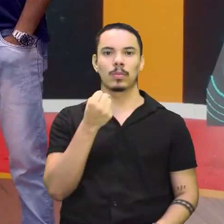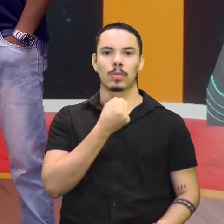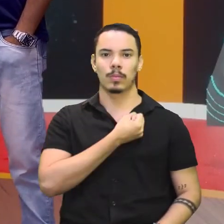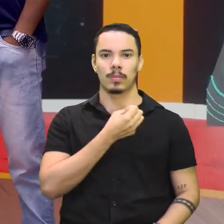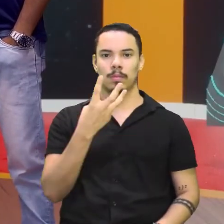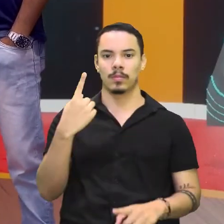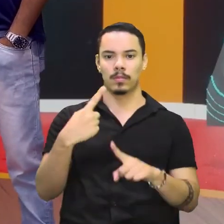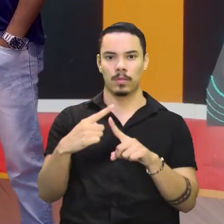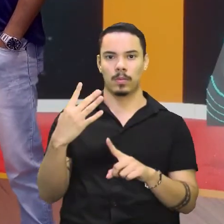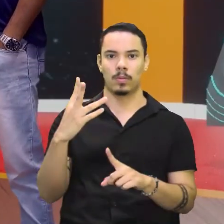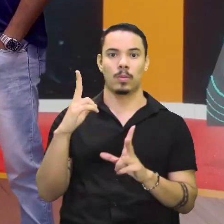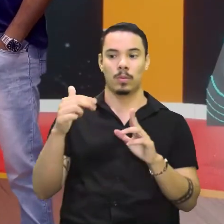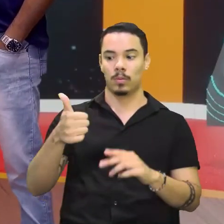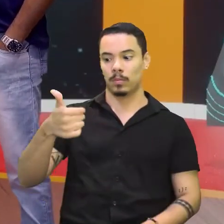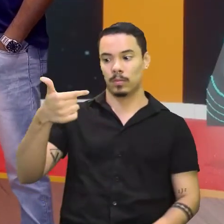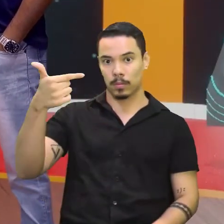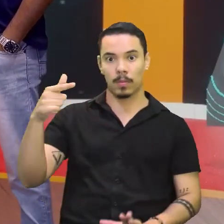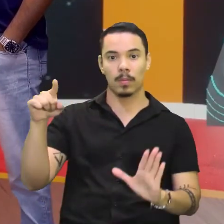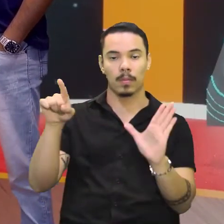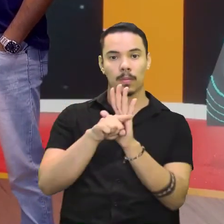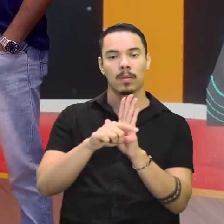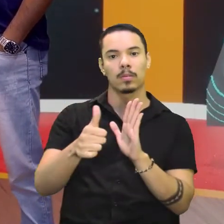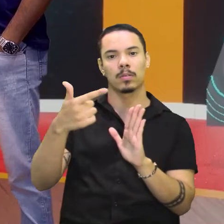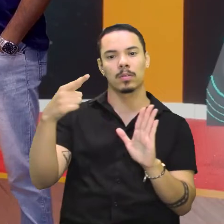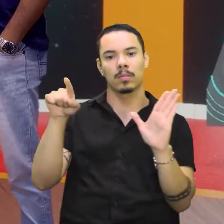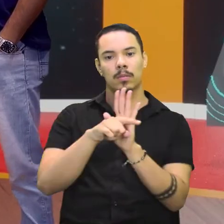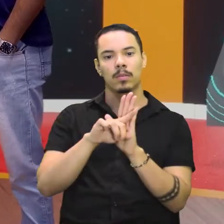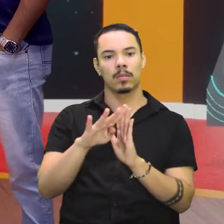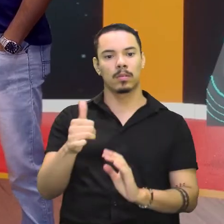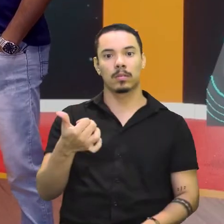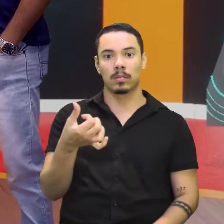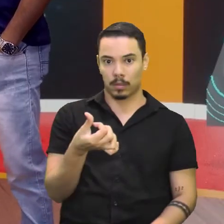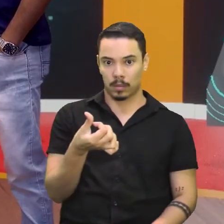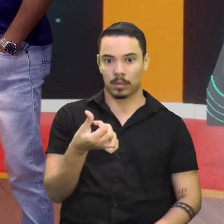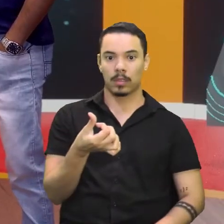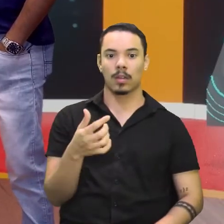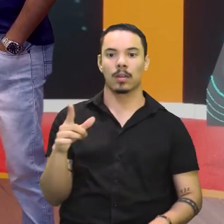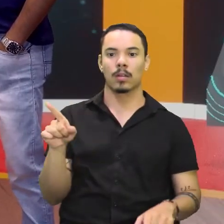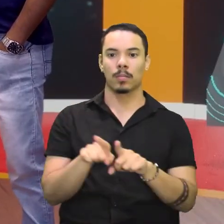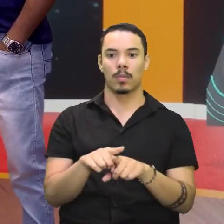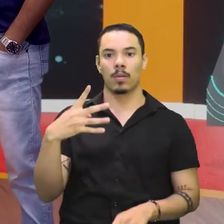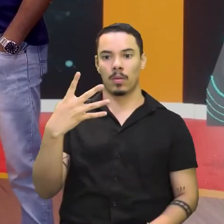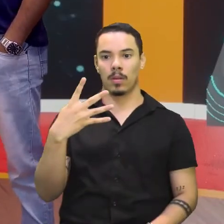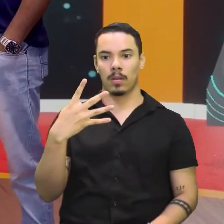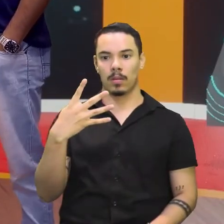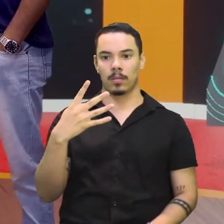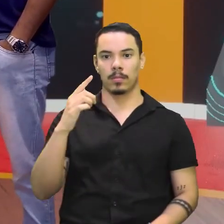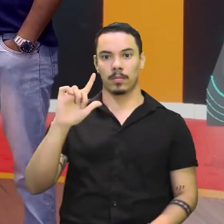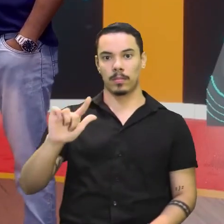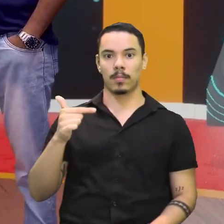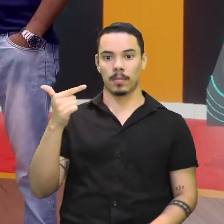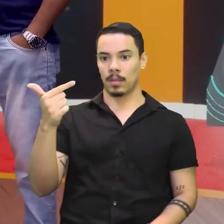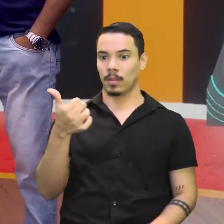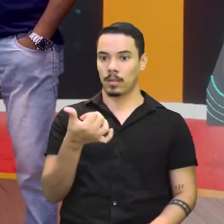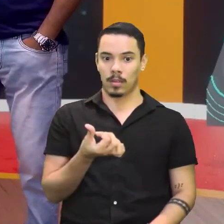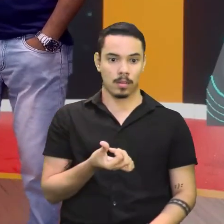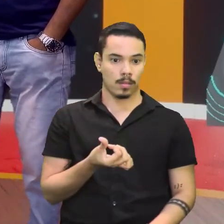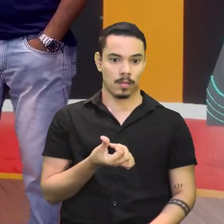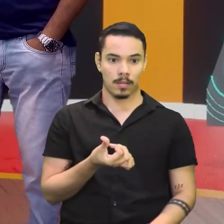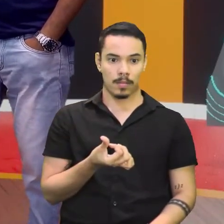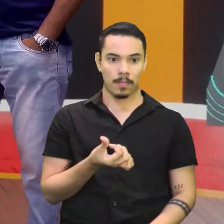12. Menos 12 menos 4, fica menos 16. 4 ao quadrado é 16. 16 menos 16.